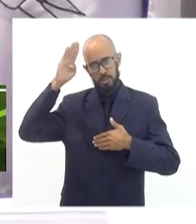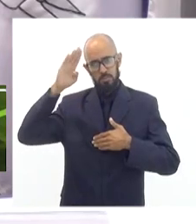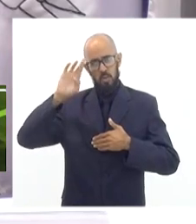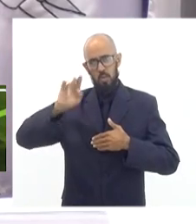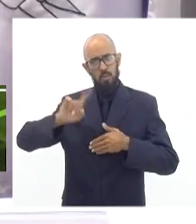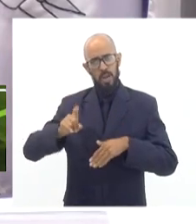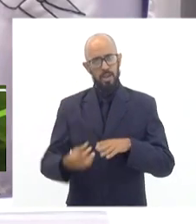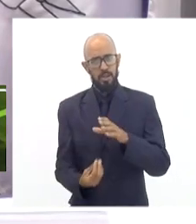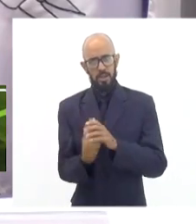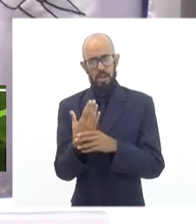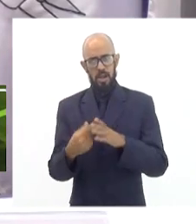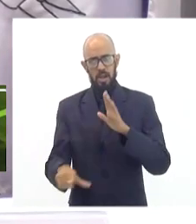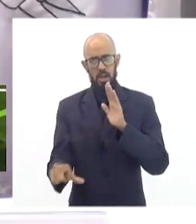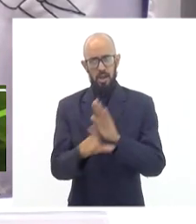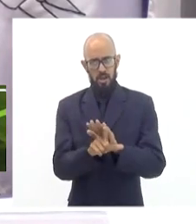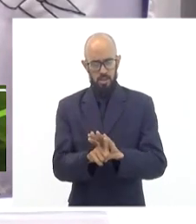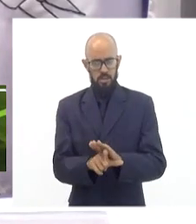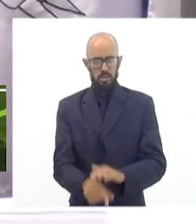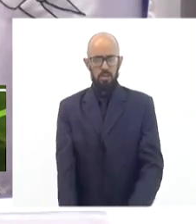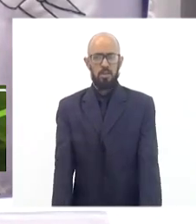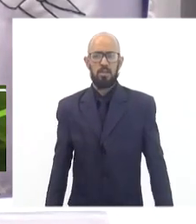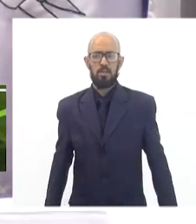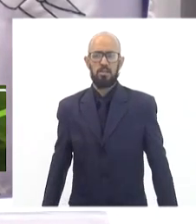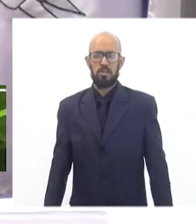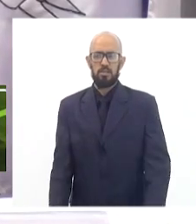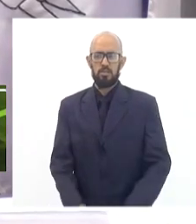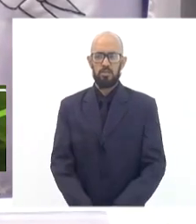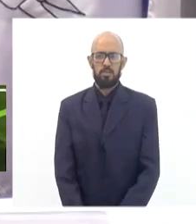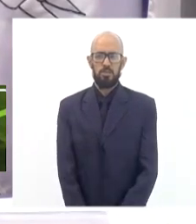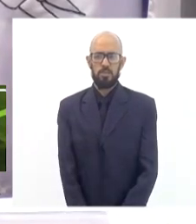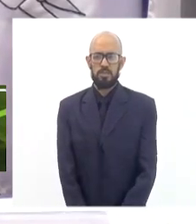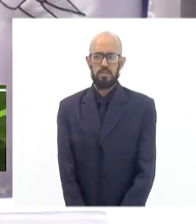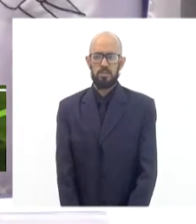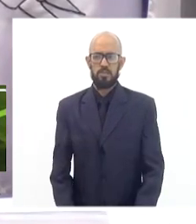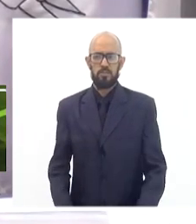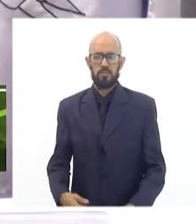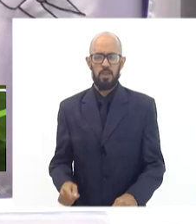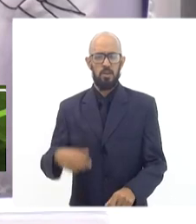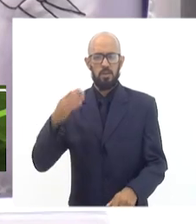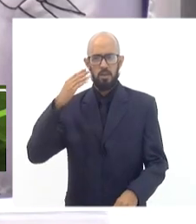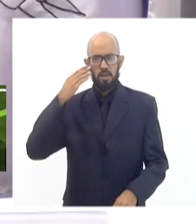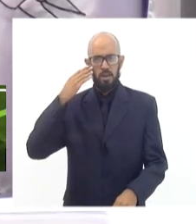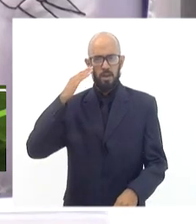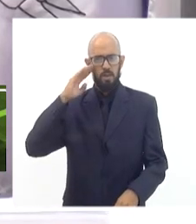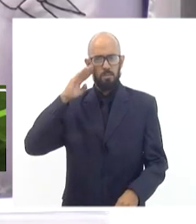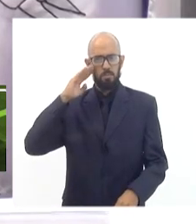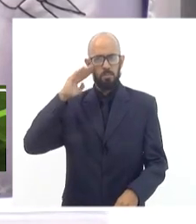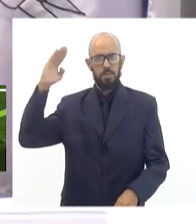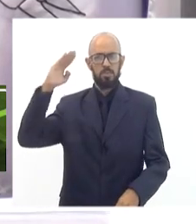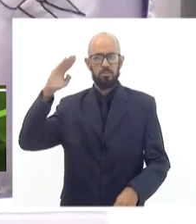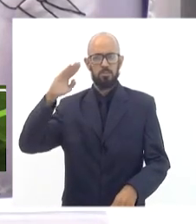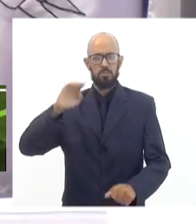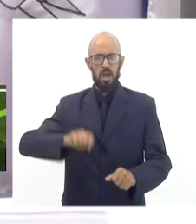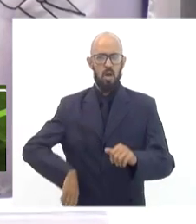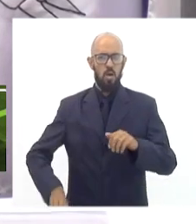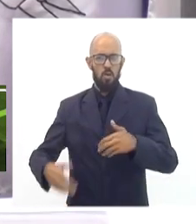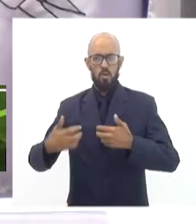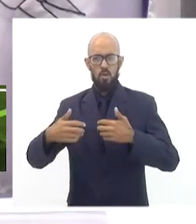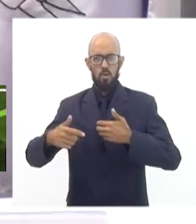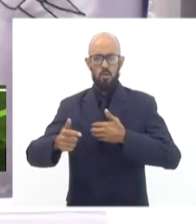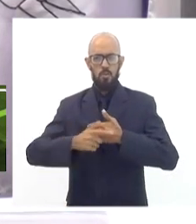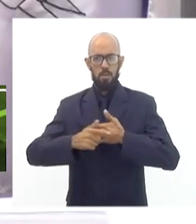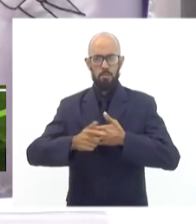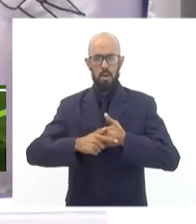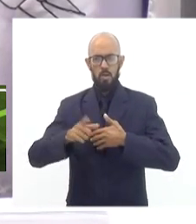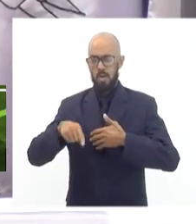não principal função do mar do Parlamento para mim Qual é a função do controle externo e o